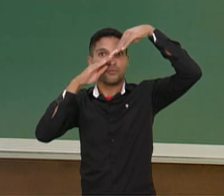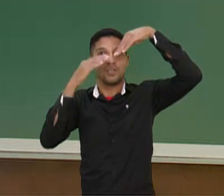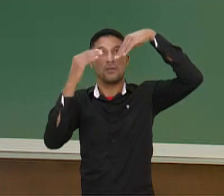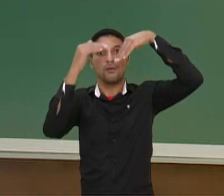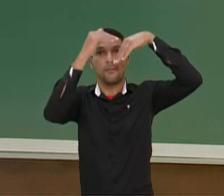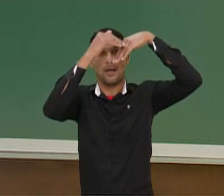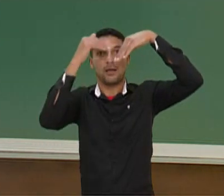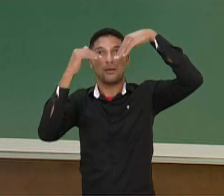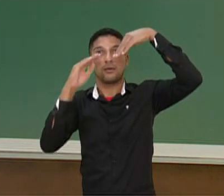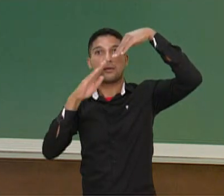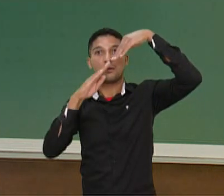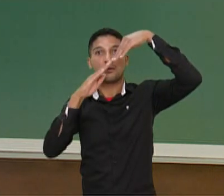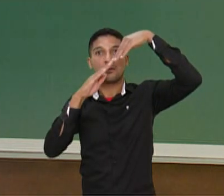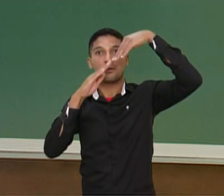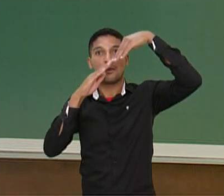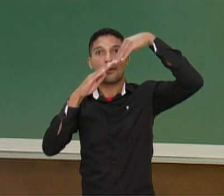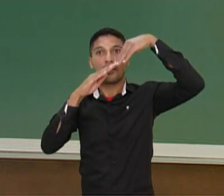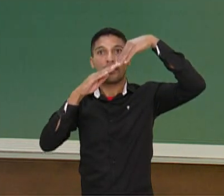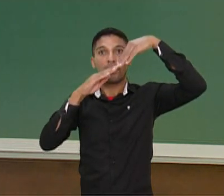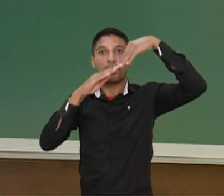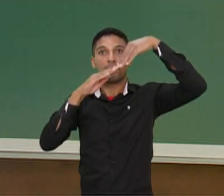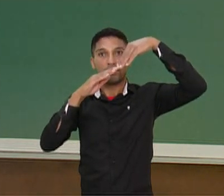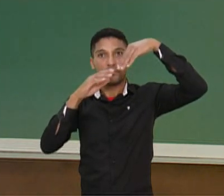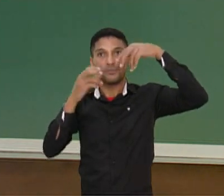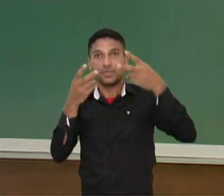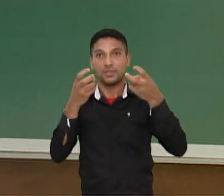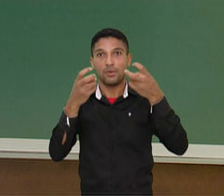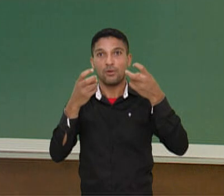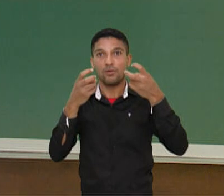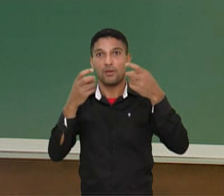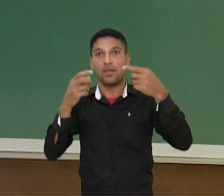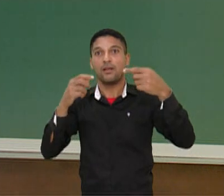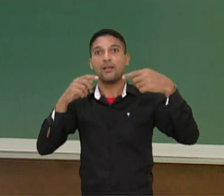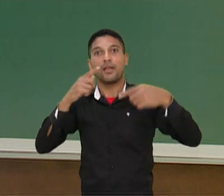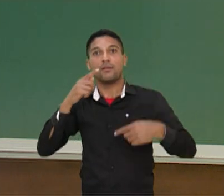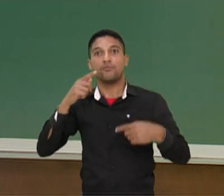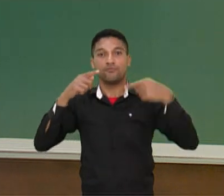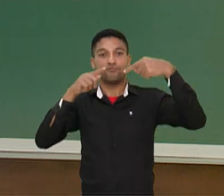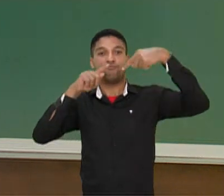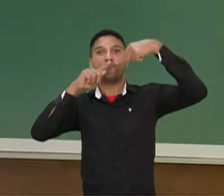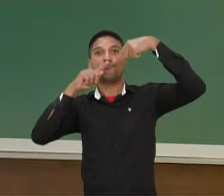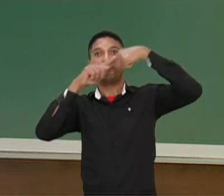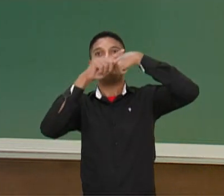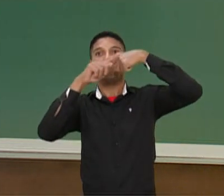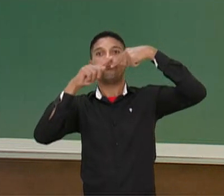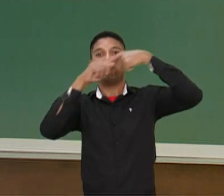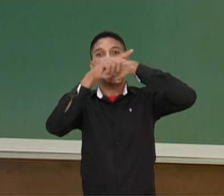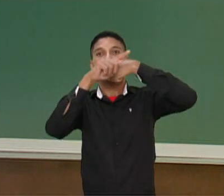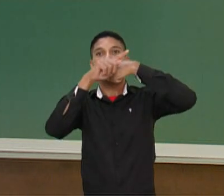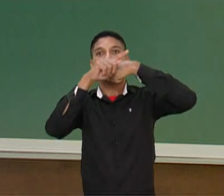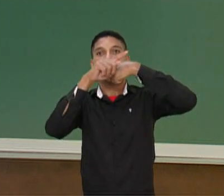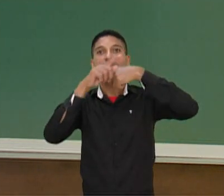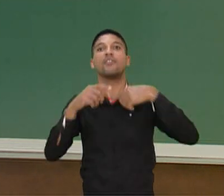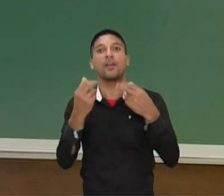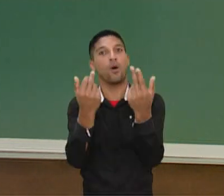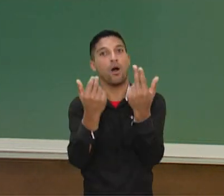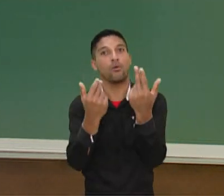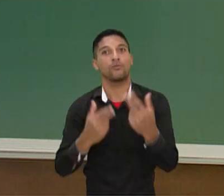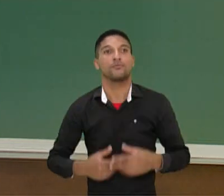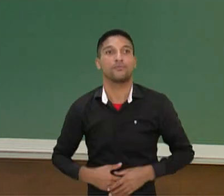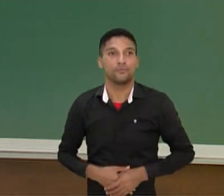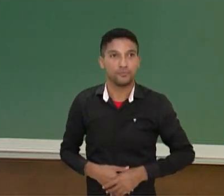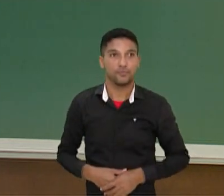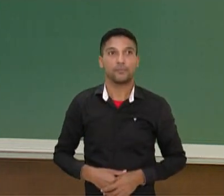vértice sai uma diagonal. Então, eu tenho que tirar os vizinhos ele mesmo. Então, o número de lados menos 3. Mas eu tenho que multiplicar